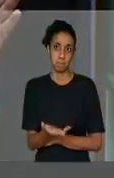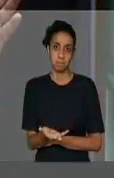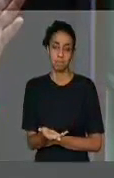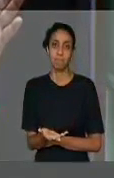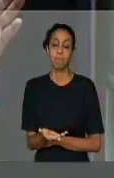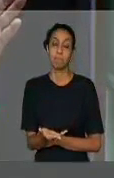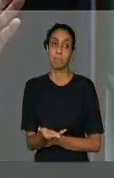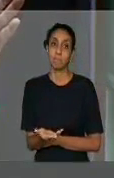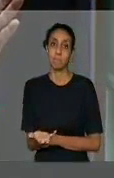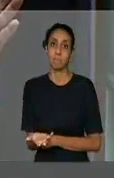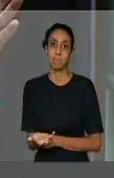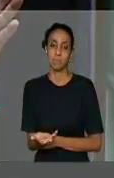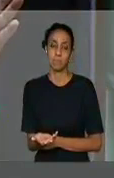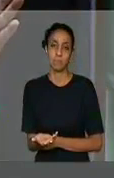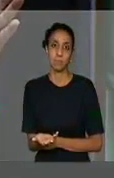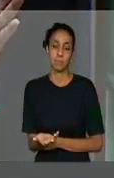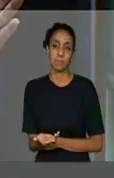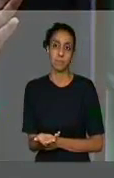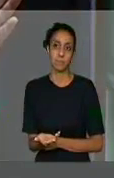desconsiderar.